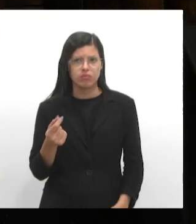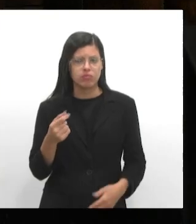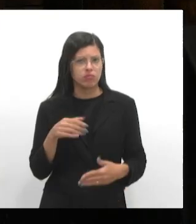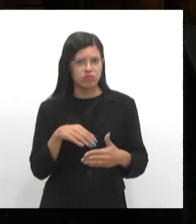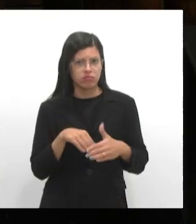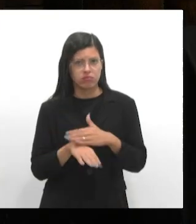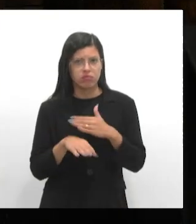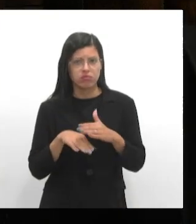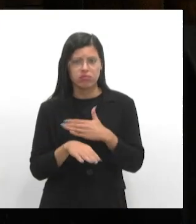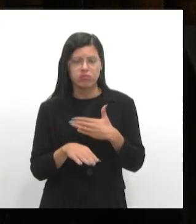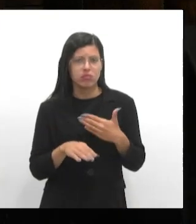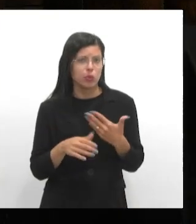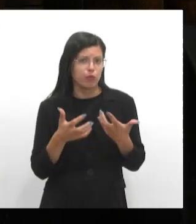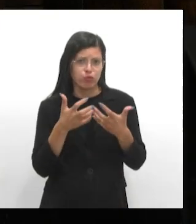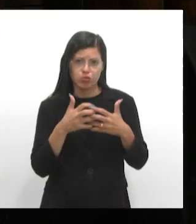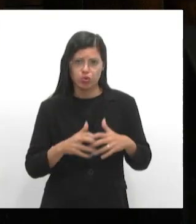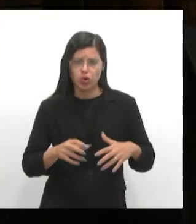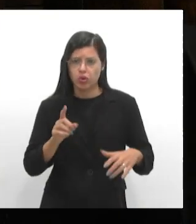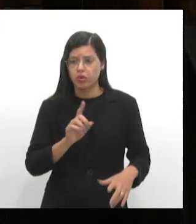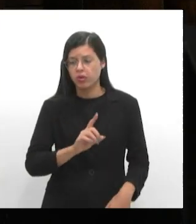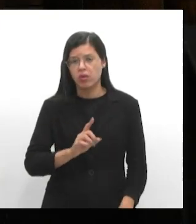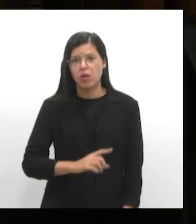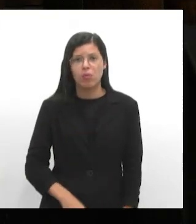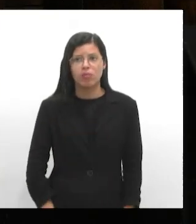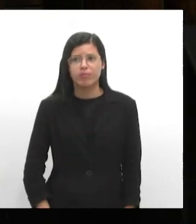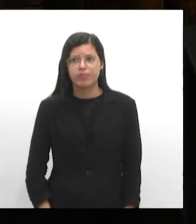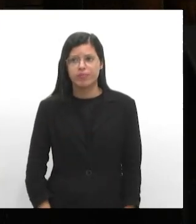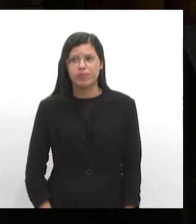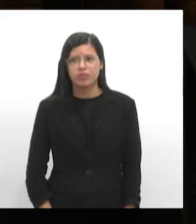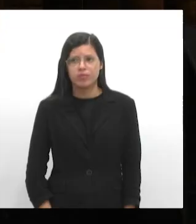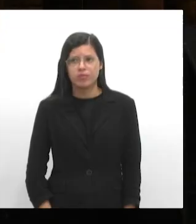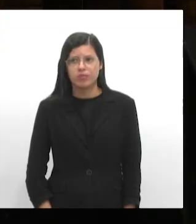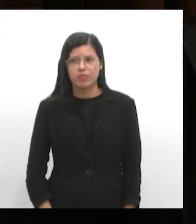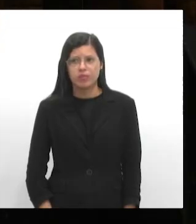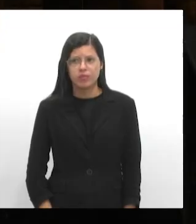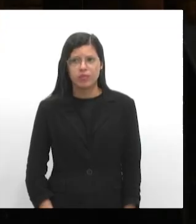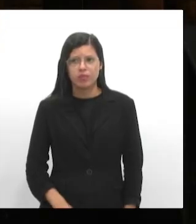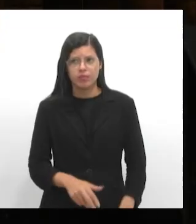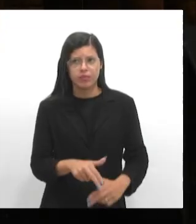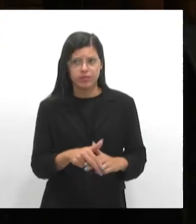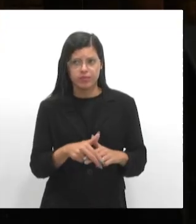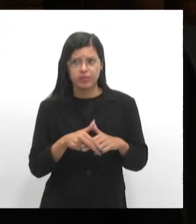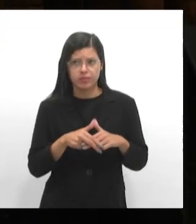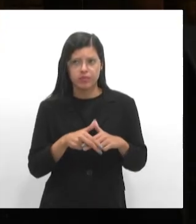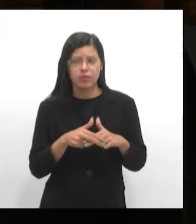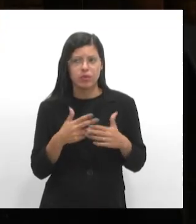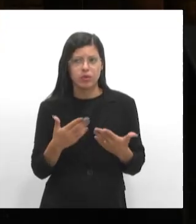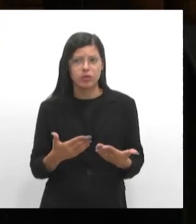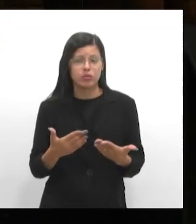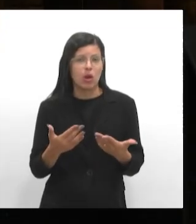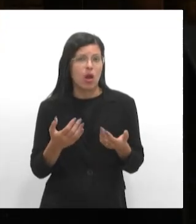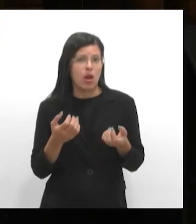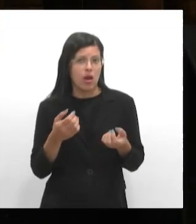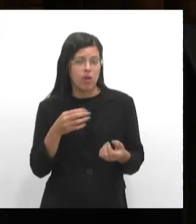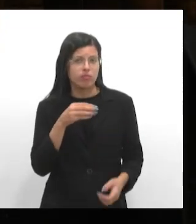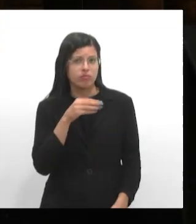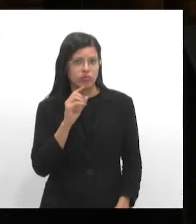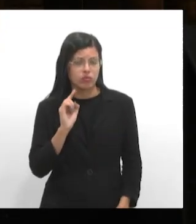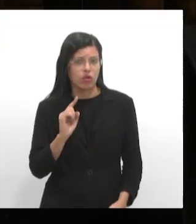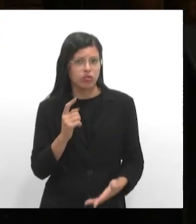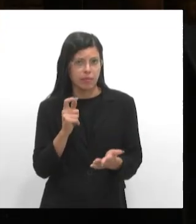não funciona. É aí o peso da nossa folha de pagamento. Aí é o peso dos nossos